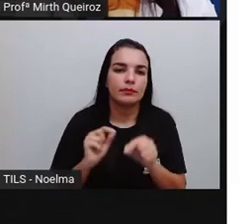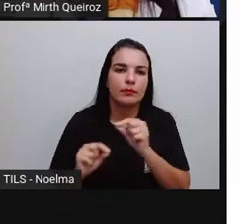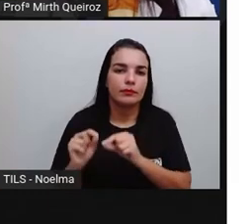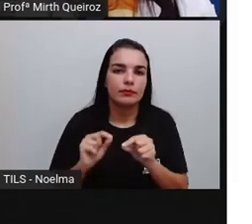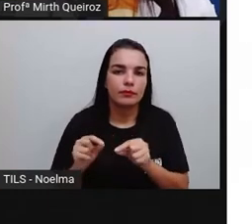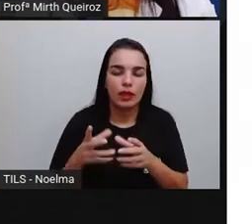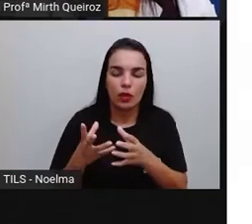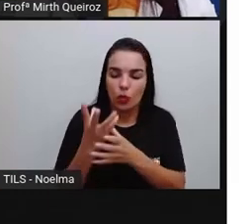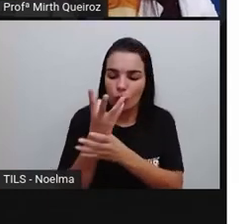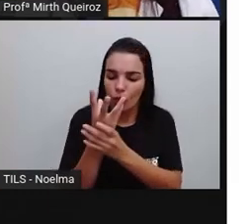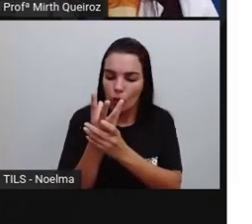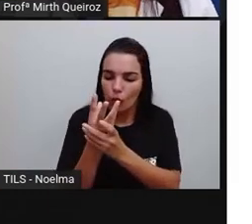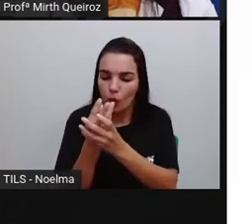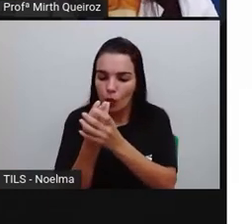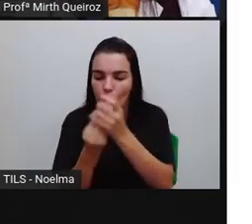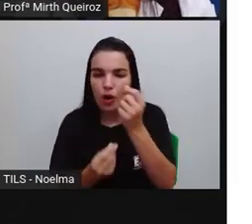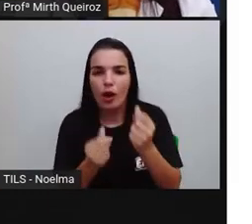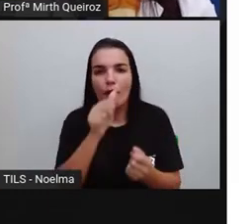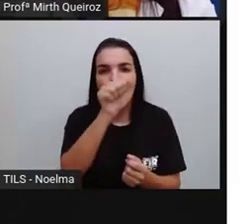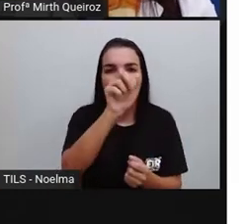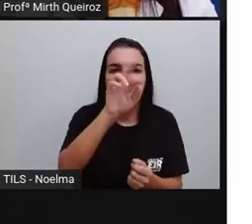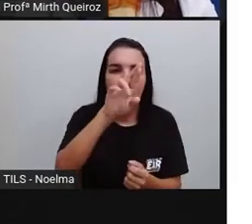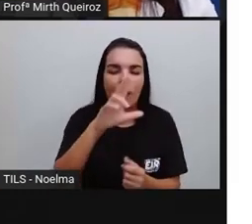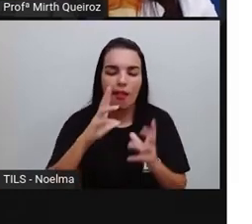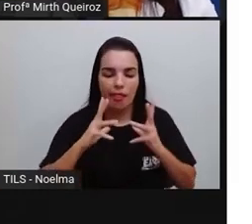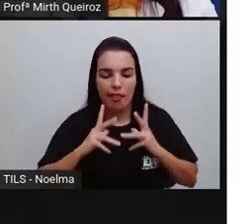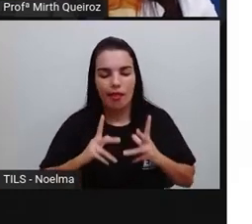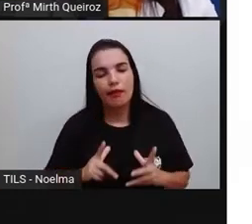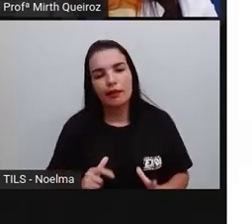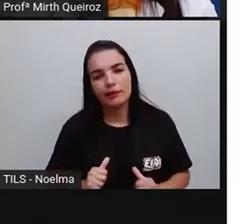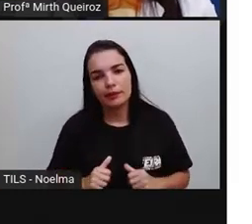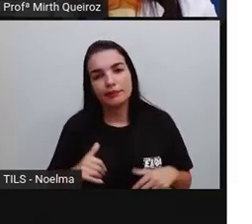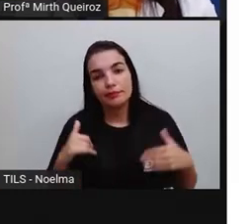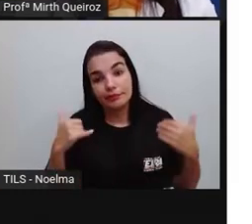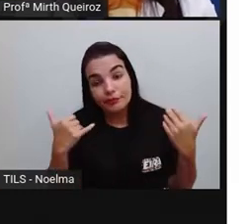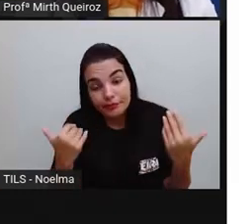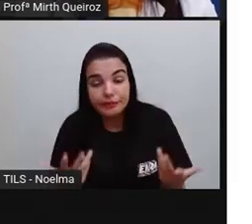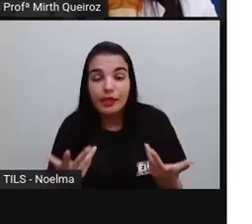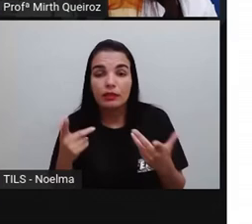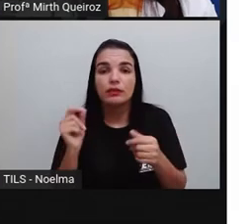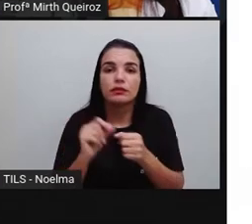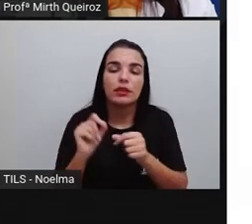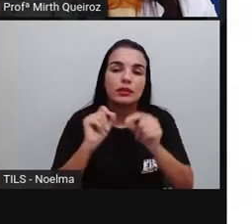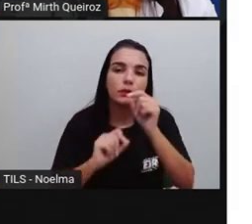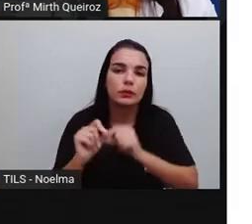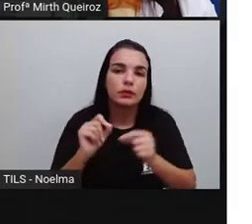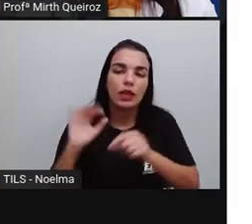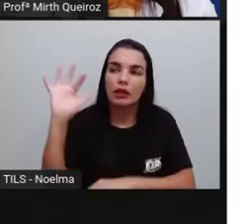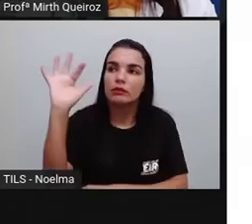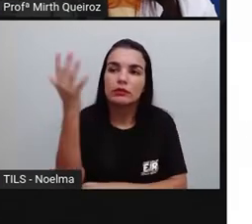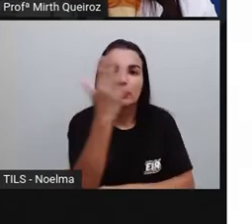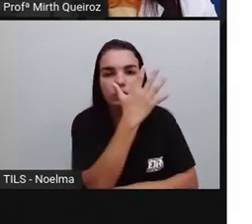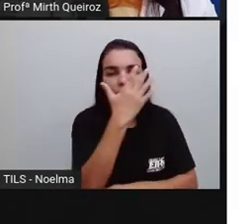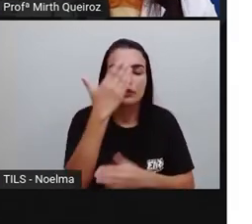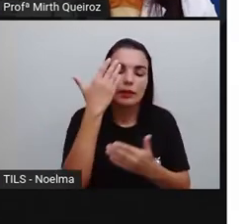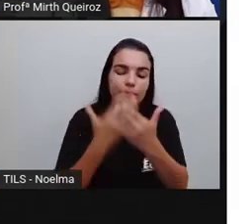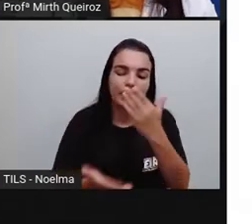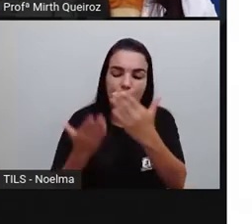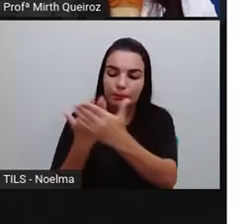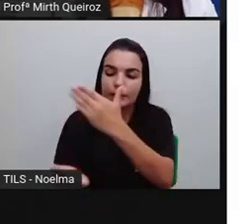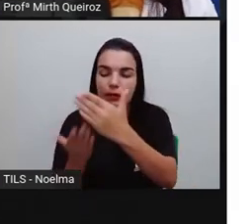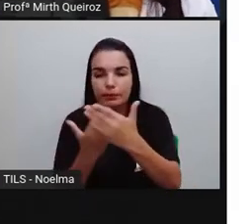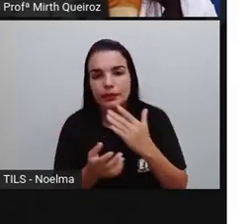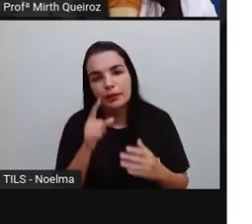poder filtrar o ar, né? Tudo isso aí faz com que a nossa natureza ela seja prejudicada. E